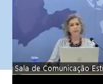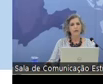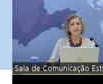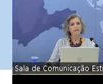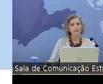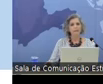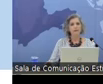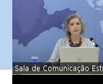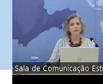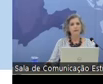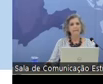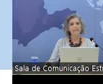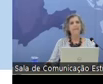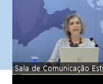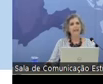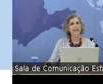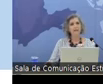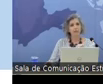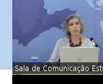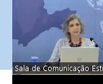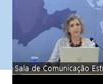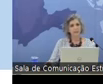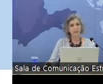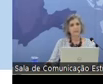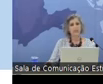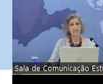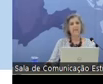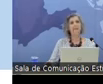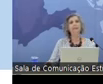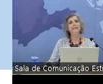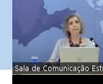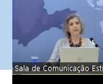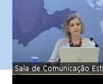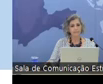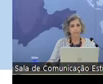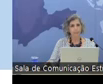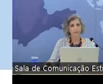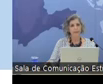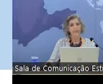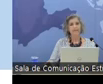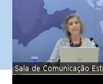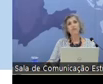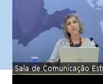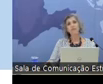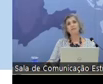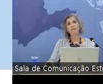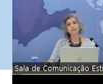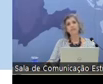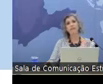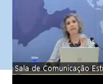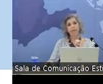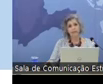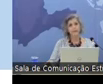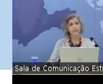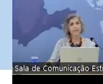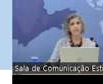participou e você pode colocar ainda aqui que nesta suas maternidade cê vê se essa maternidade participou E aí você pode ter